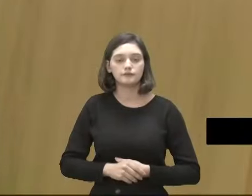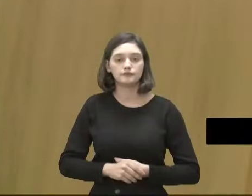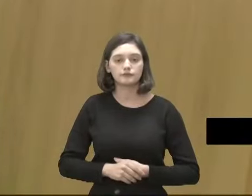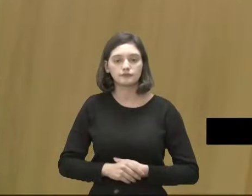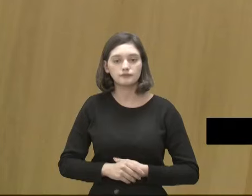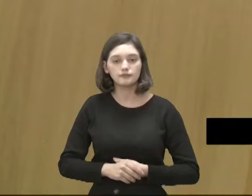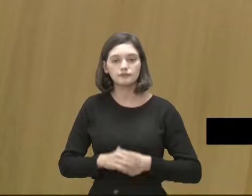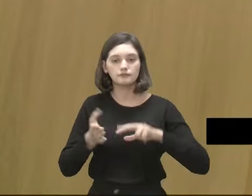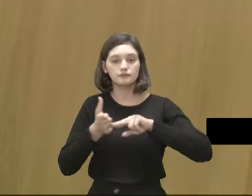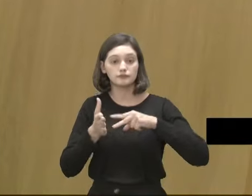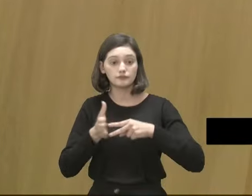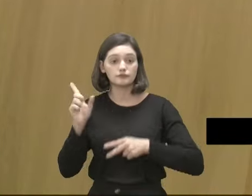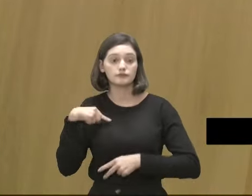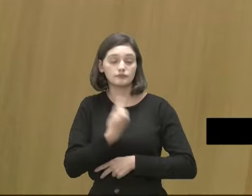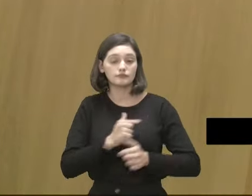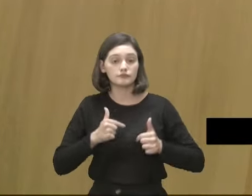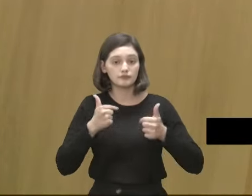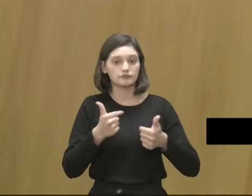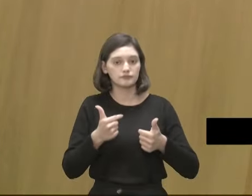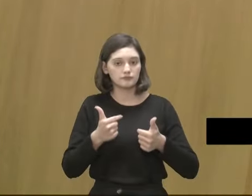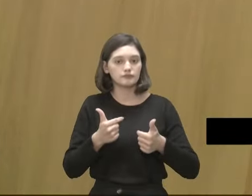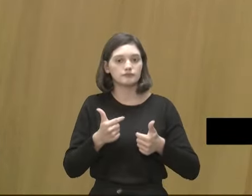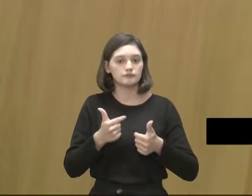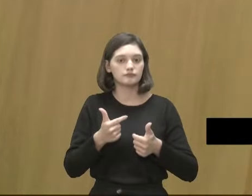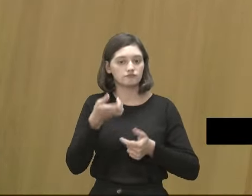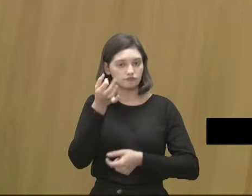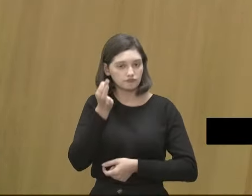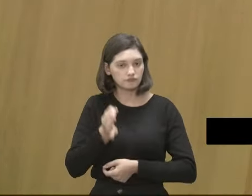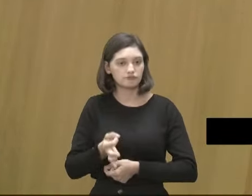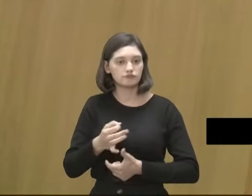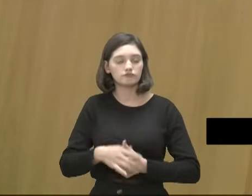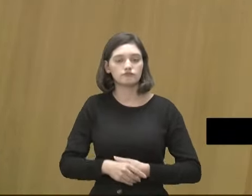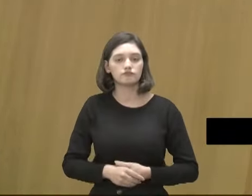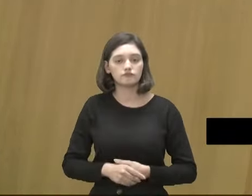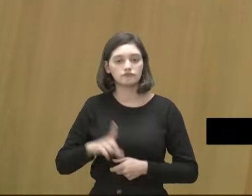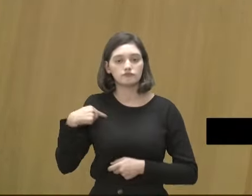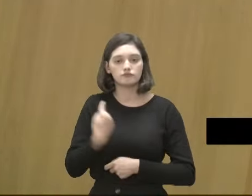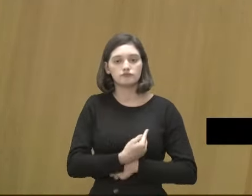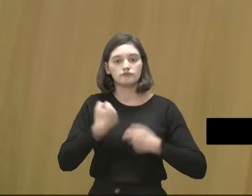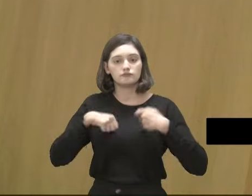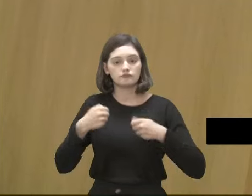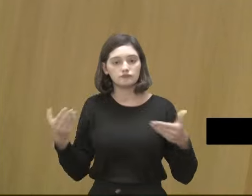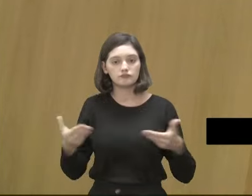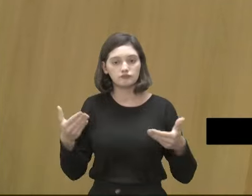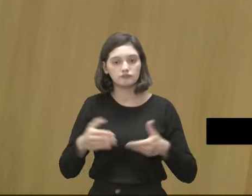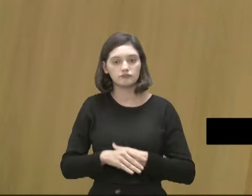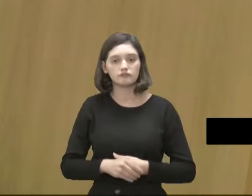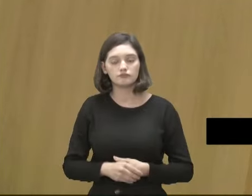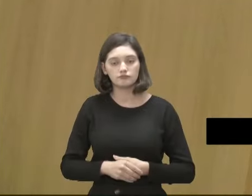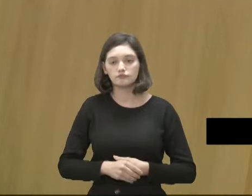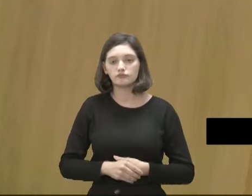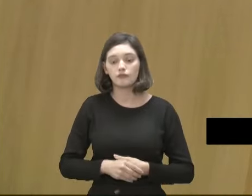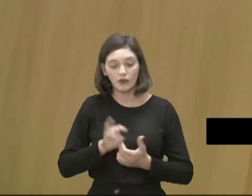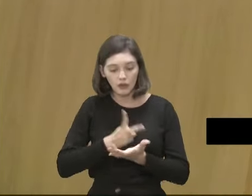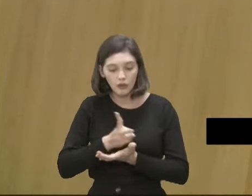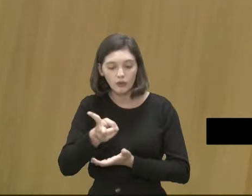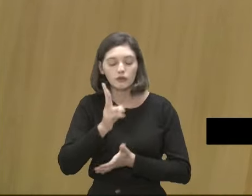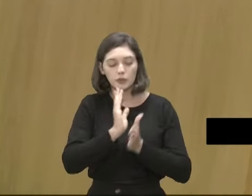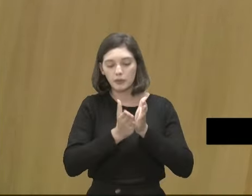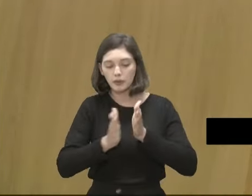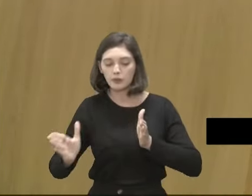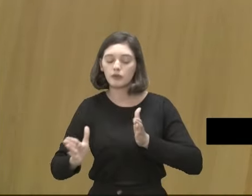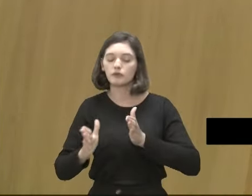Isso significa que nosso esforço não foi em vão, Beto, porque o que nós precisamos agora, aqueles que irão seguir aqui no mandato